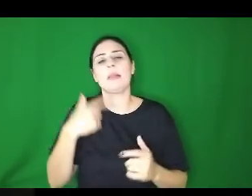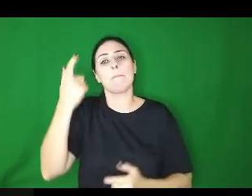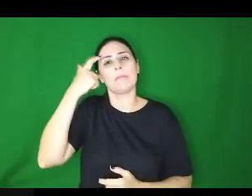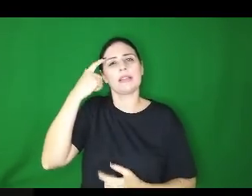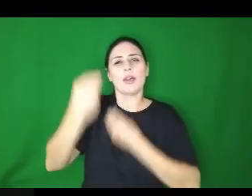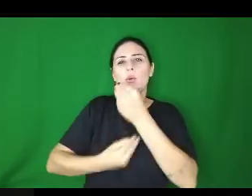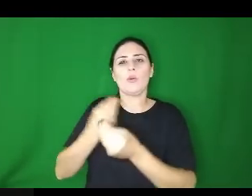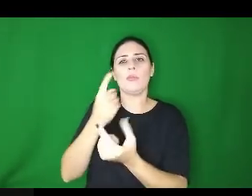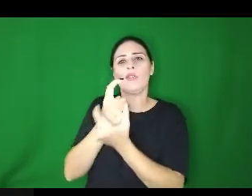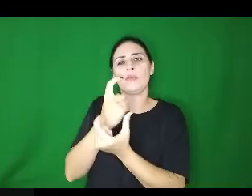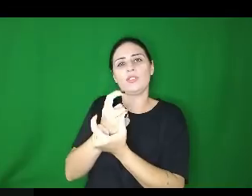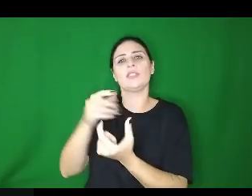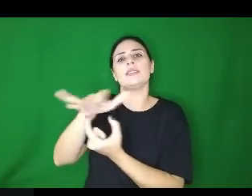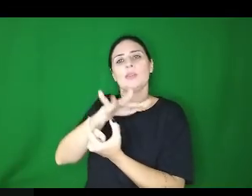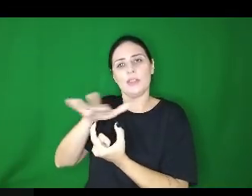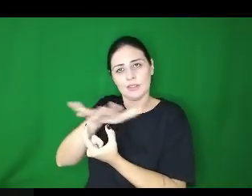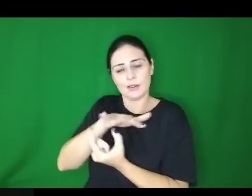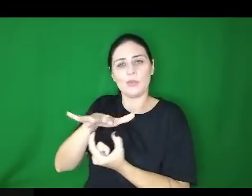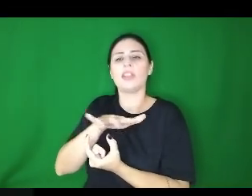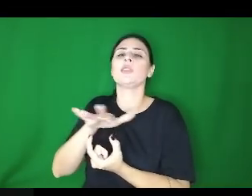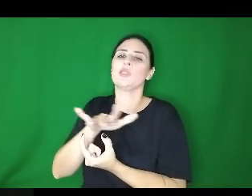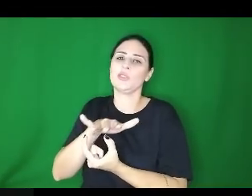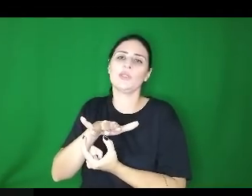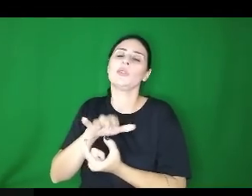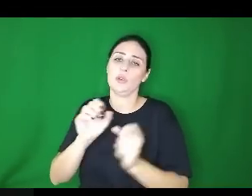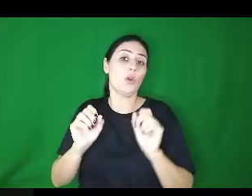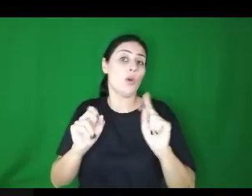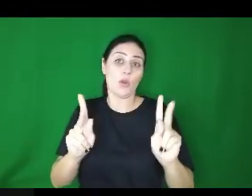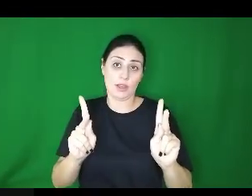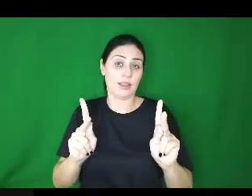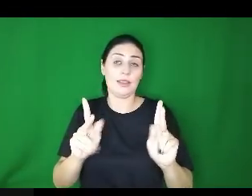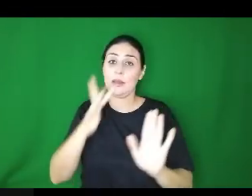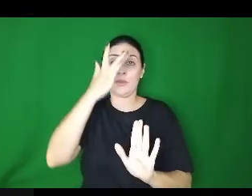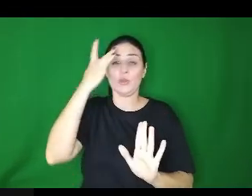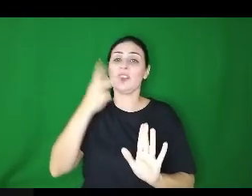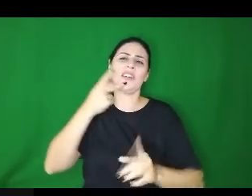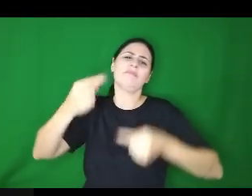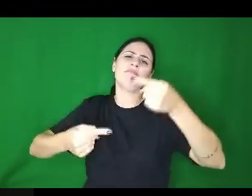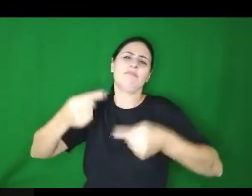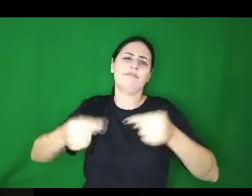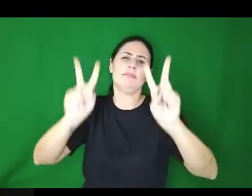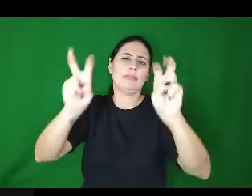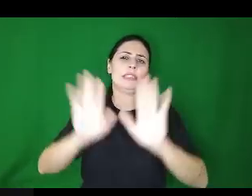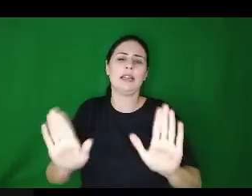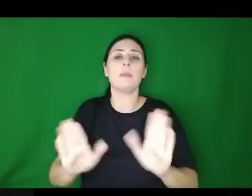uma atividade isso, ou mesmo que venha um ensino remoto, ou sei lá, numa semana isso, numa semana aquilo, quer dizer,